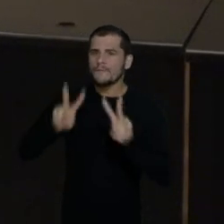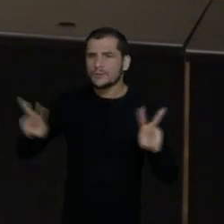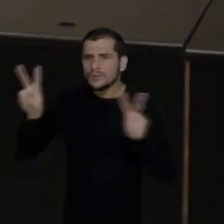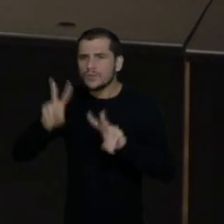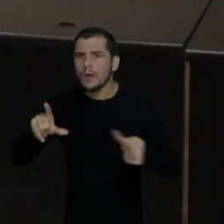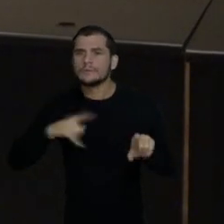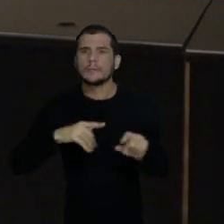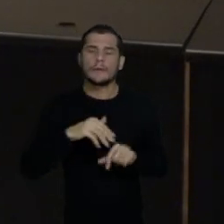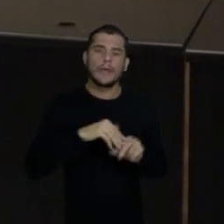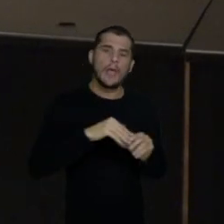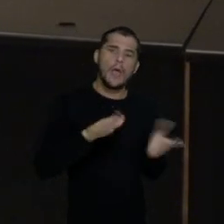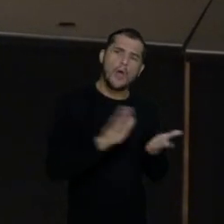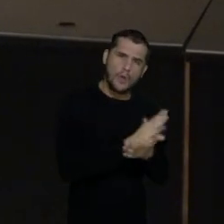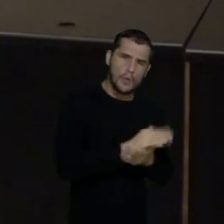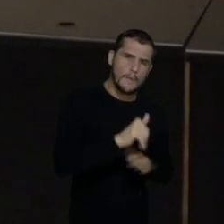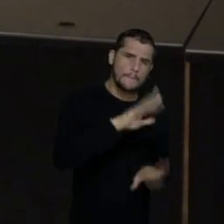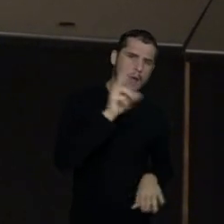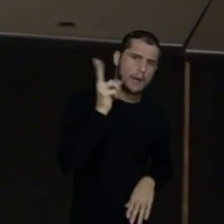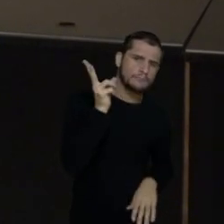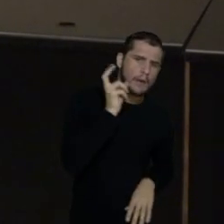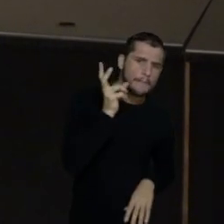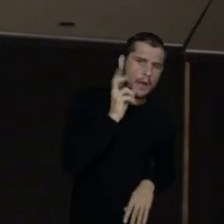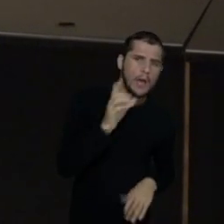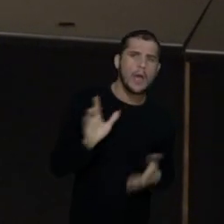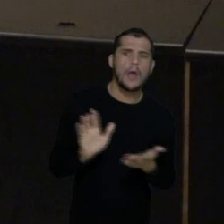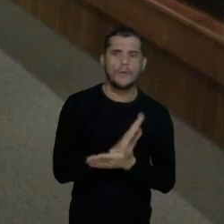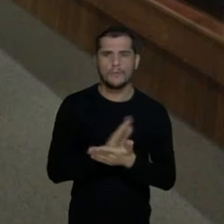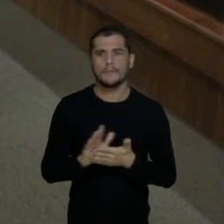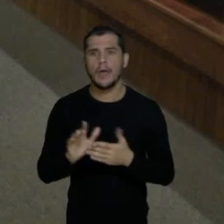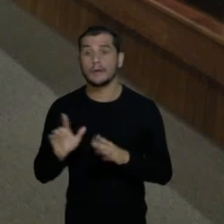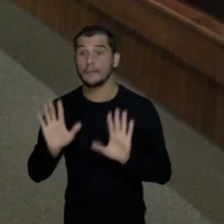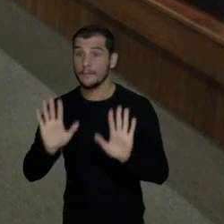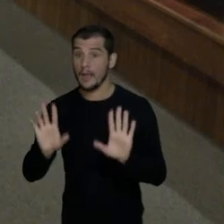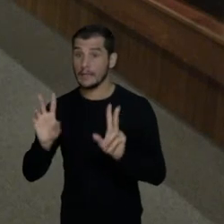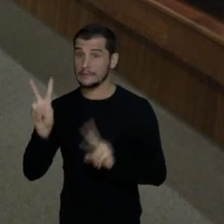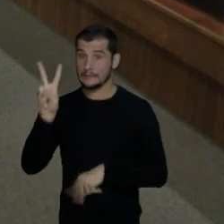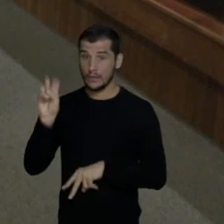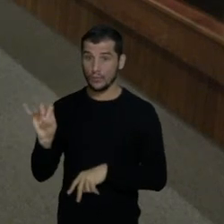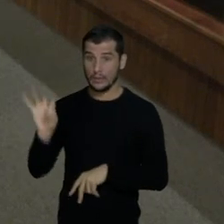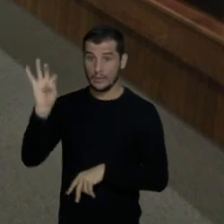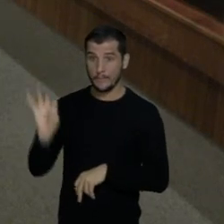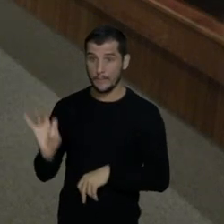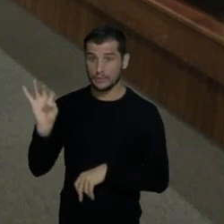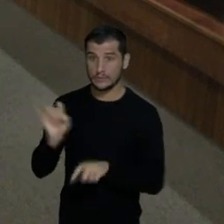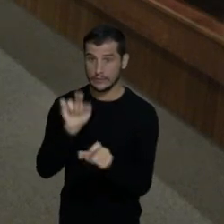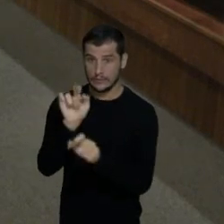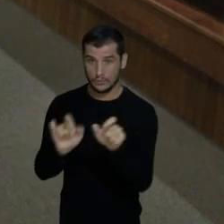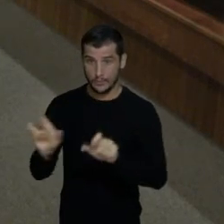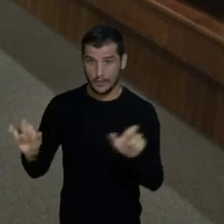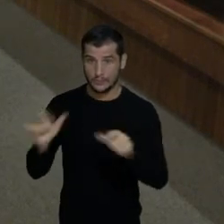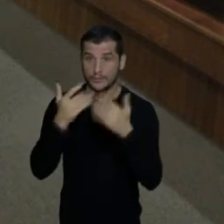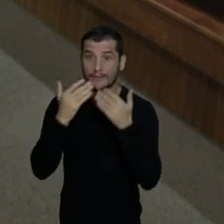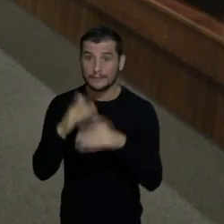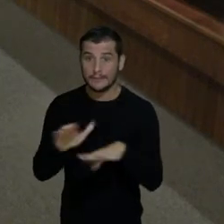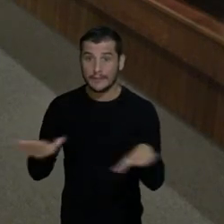mais argumentativo 50% pelo menos daria visual então assim quando eu trabalho visualmente eu não tô atendendo só o disléxico